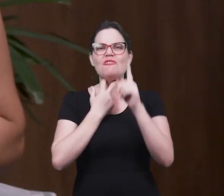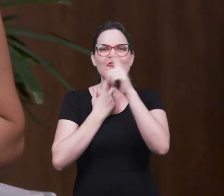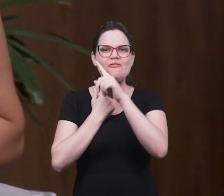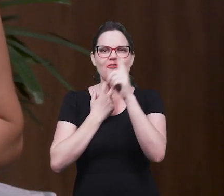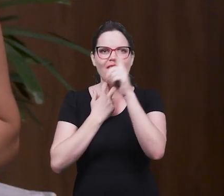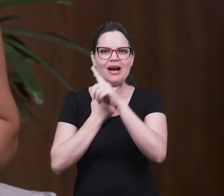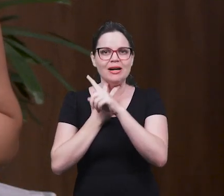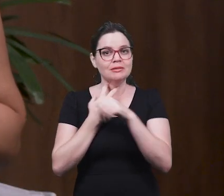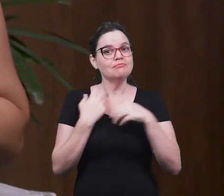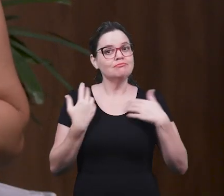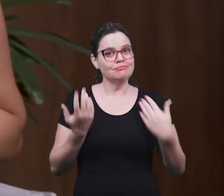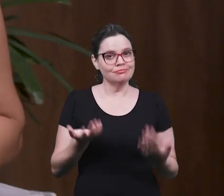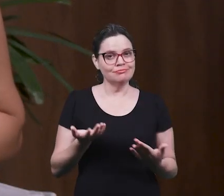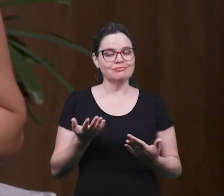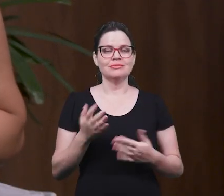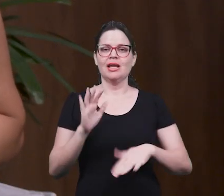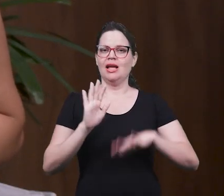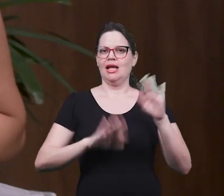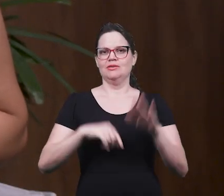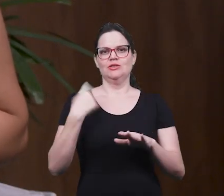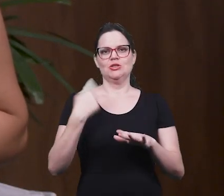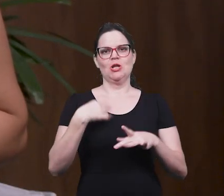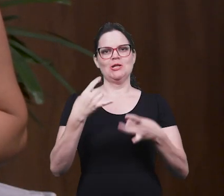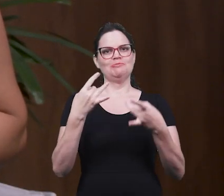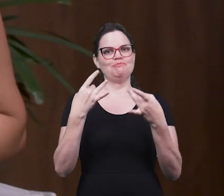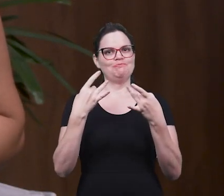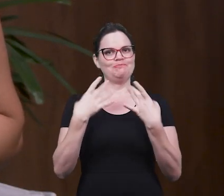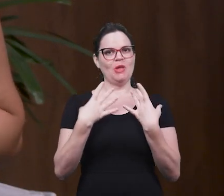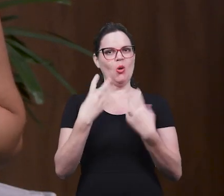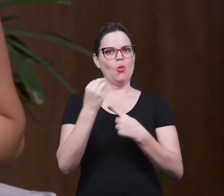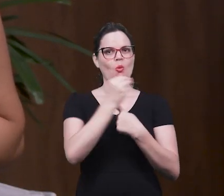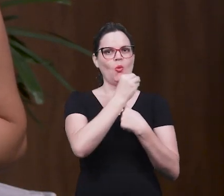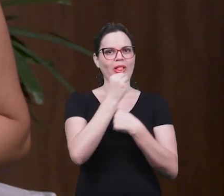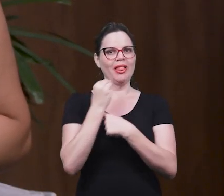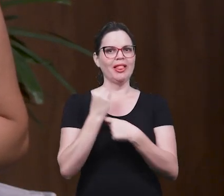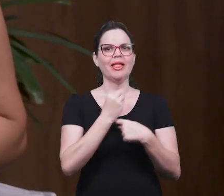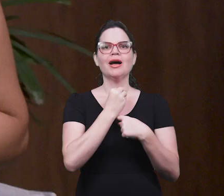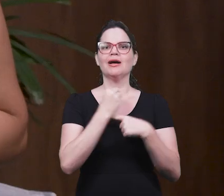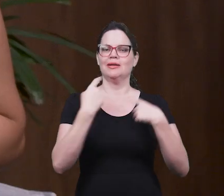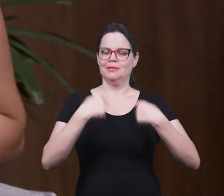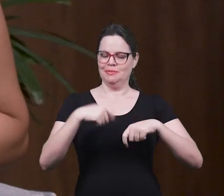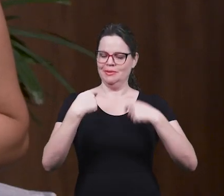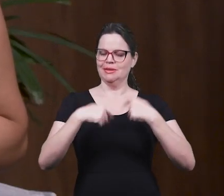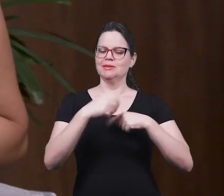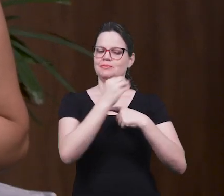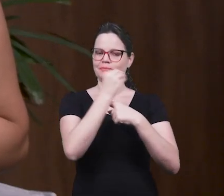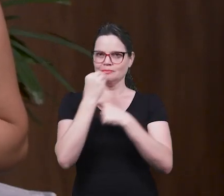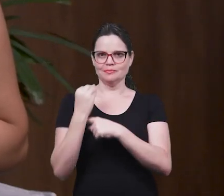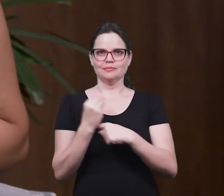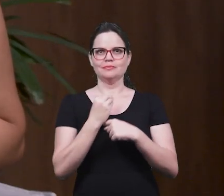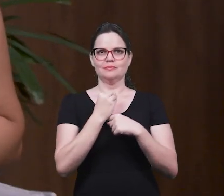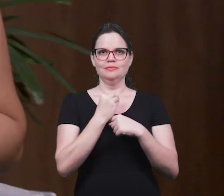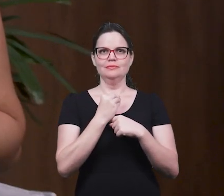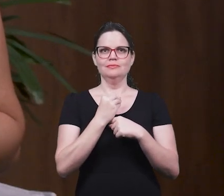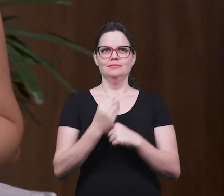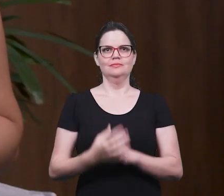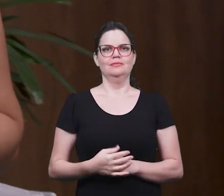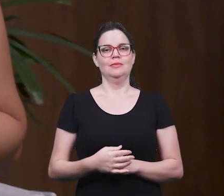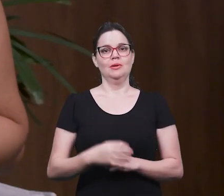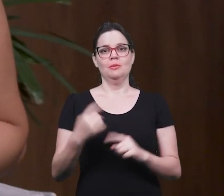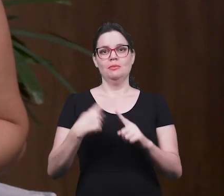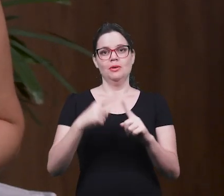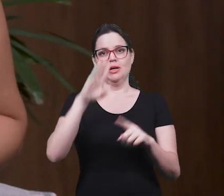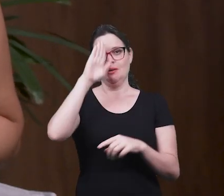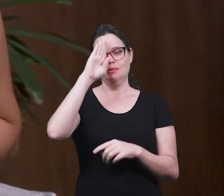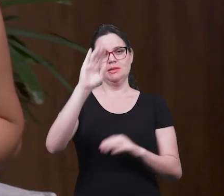mão? Muitas vezes negligenciamos os cuidados com essa parte tão importante do nosso corpo, responsável pela